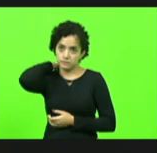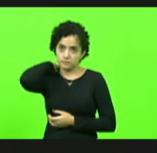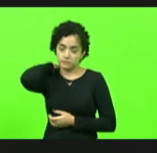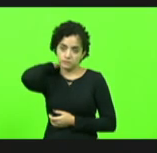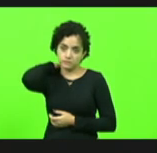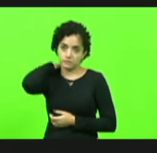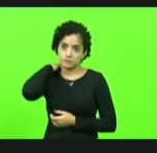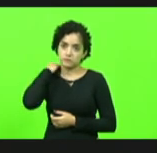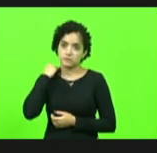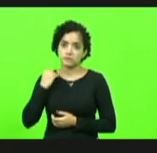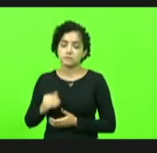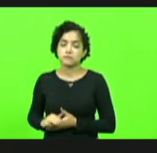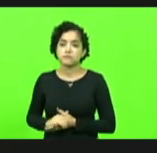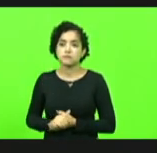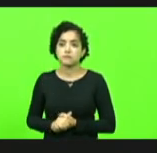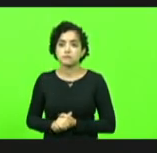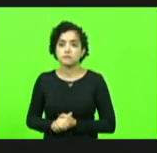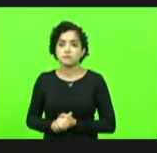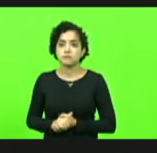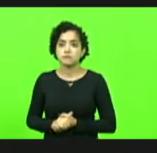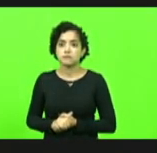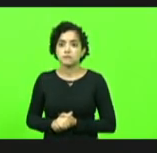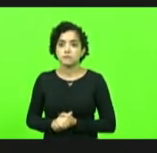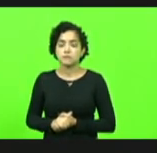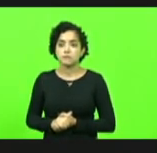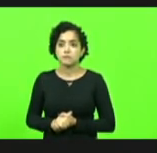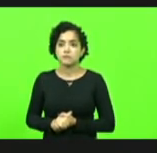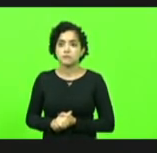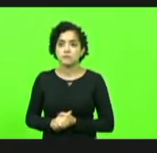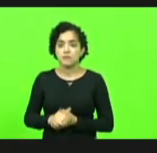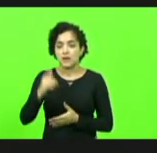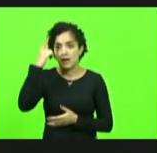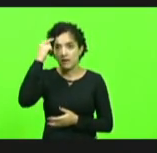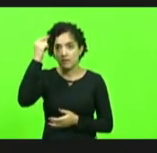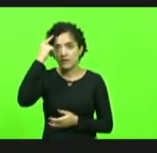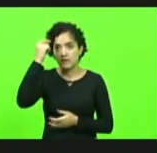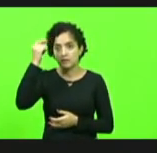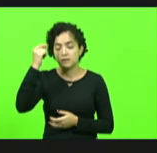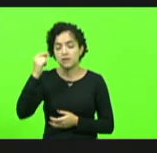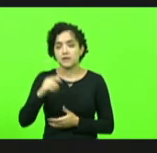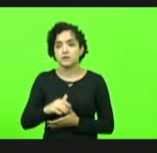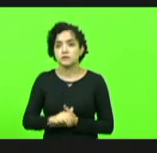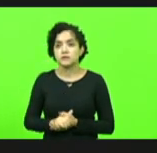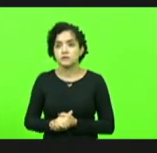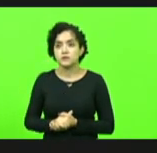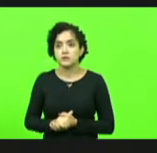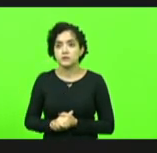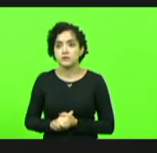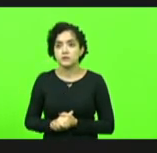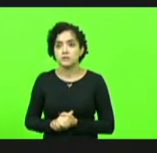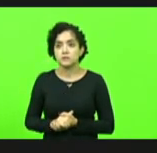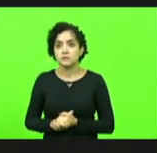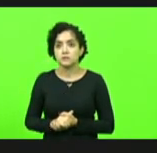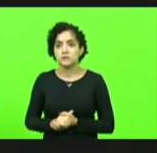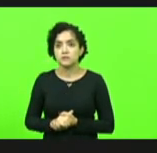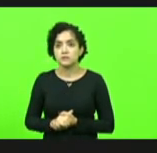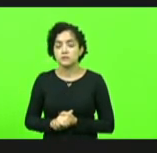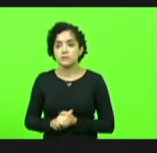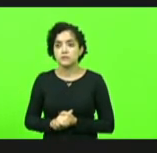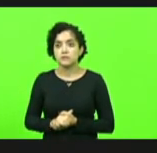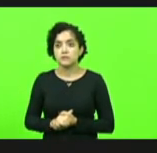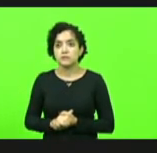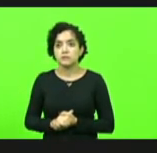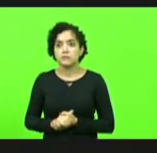Priscila. E a faculdade, eu sempre erro, desculpa, em vez, eu sempre chamo de Gimbala, é